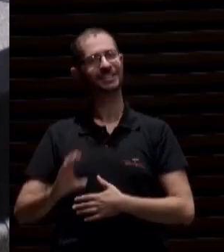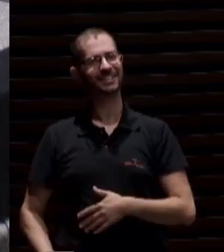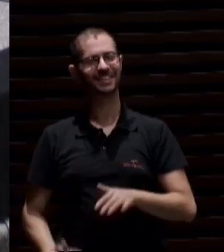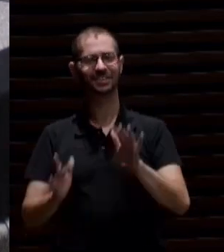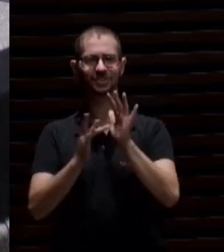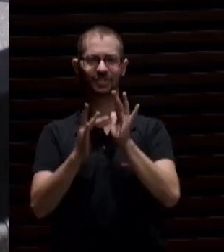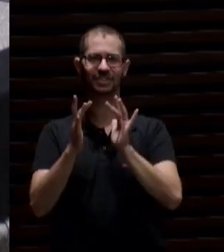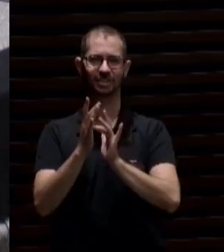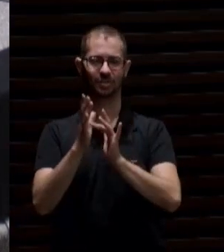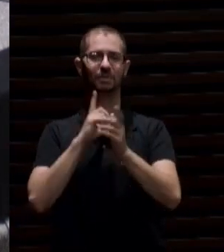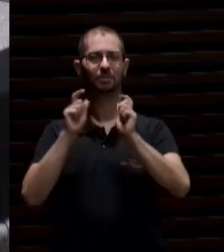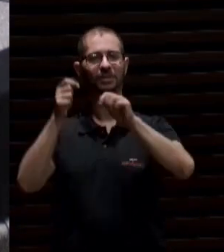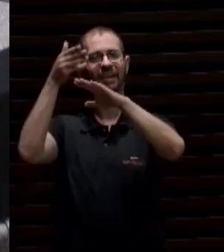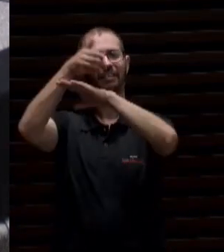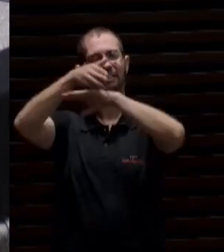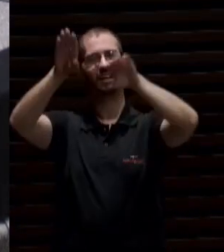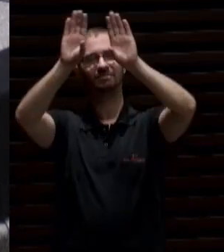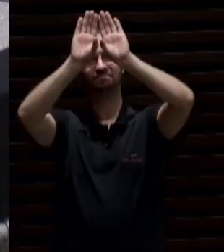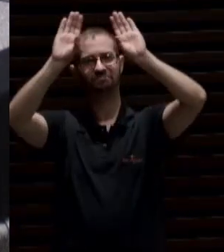adentrar as mansões celestiais.